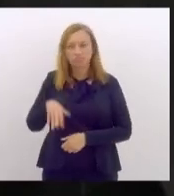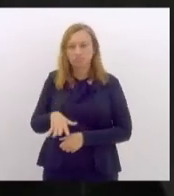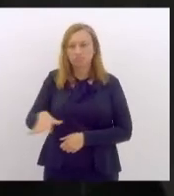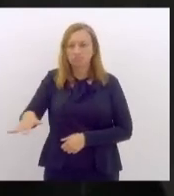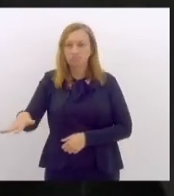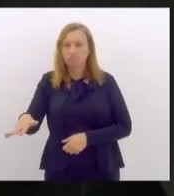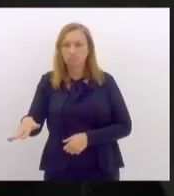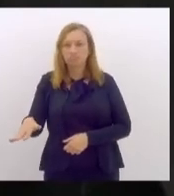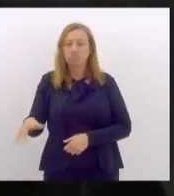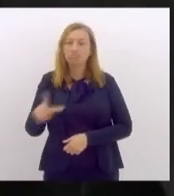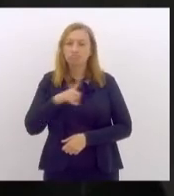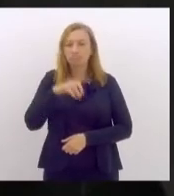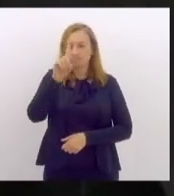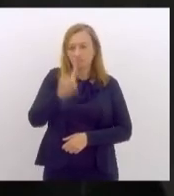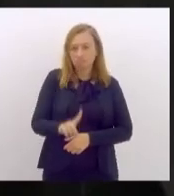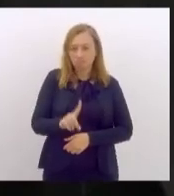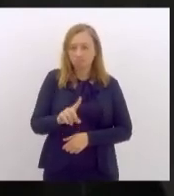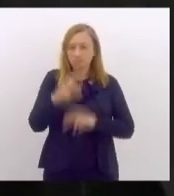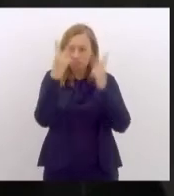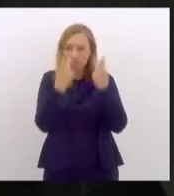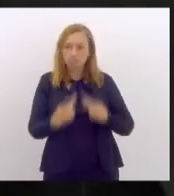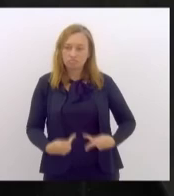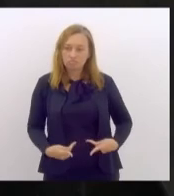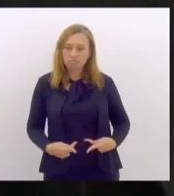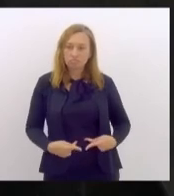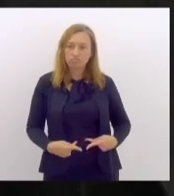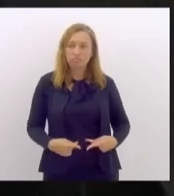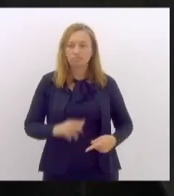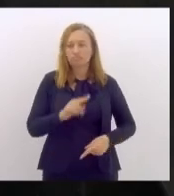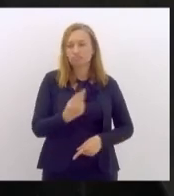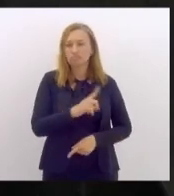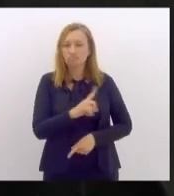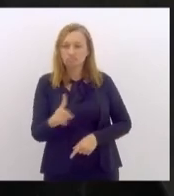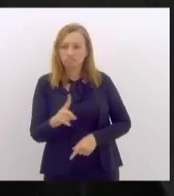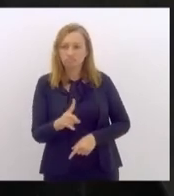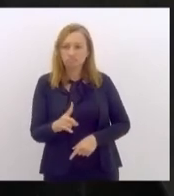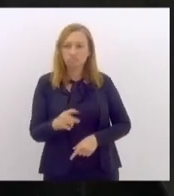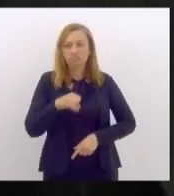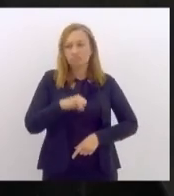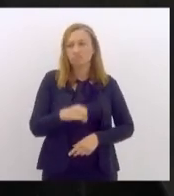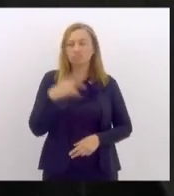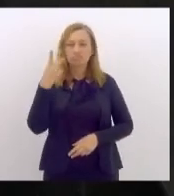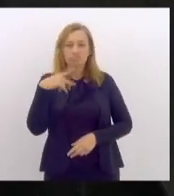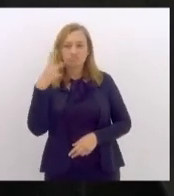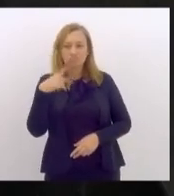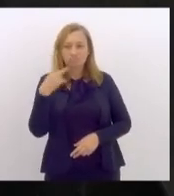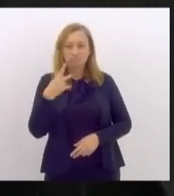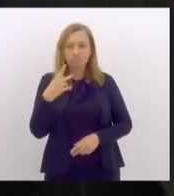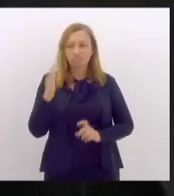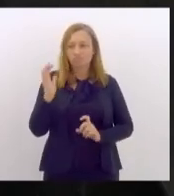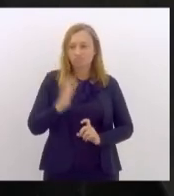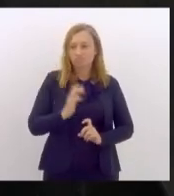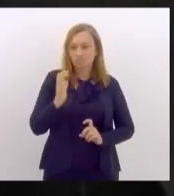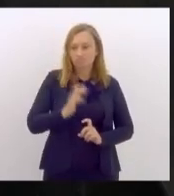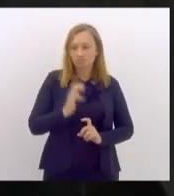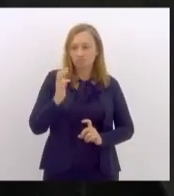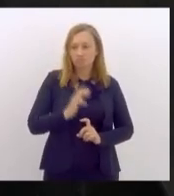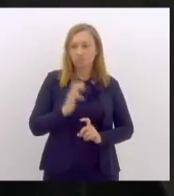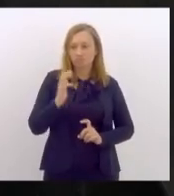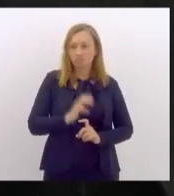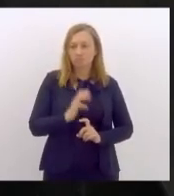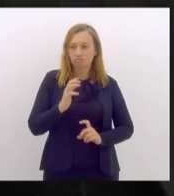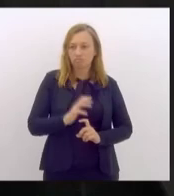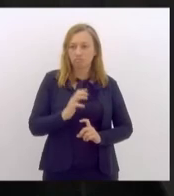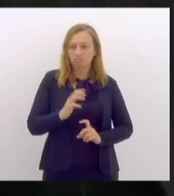ela tem o direito a sua humanidade conferida ou não ou seja se uma política de repressão que gera